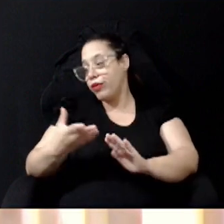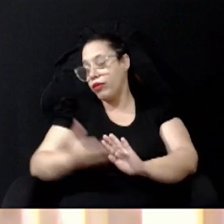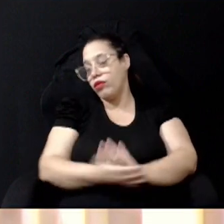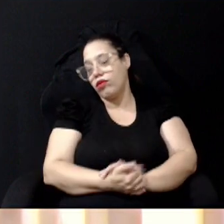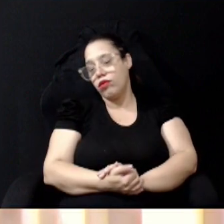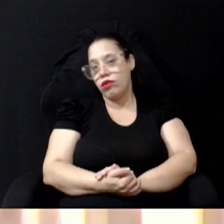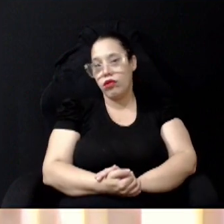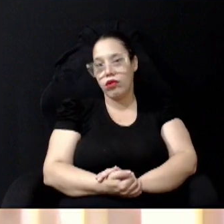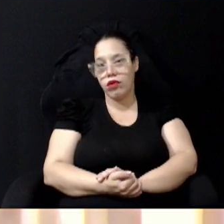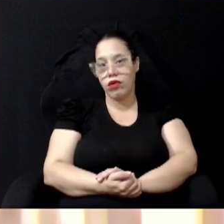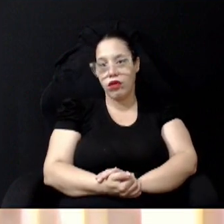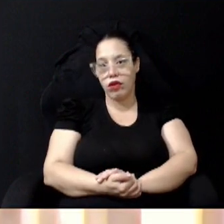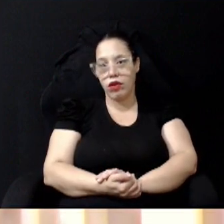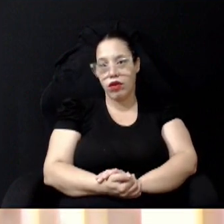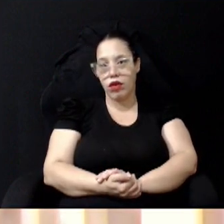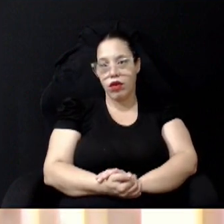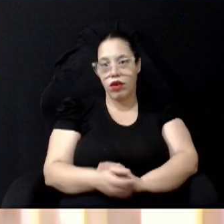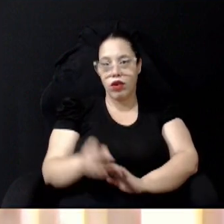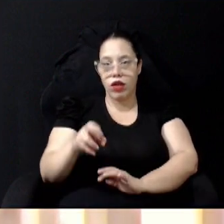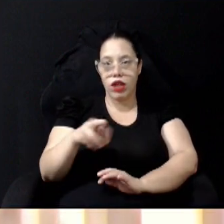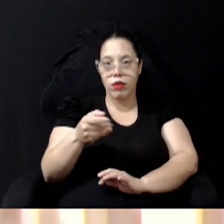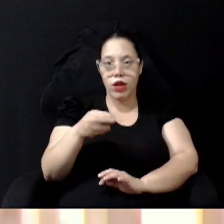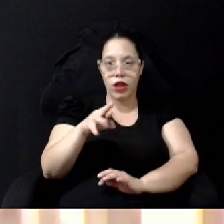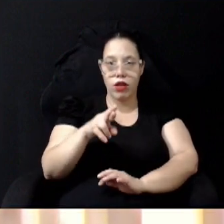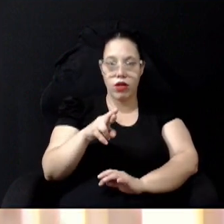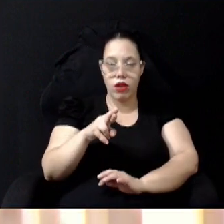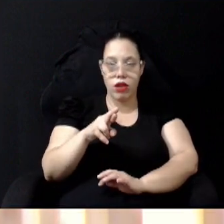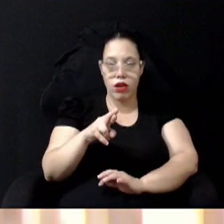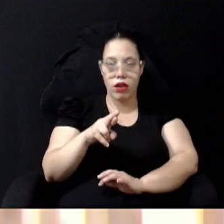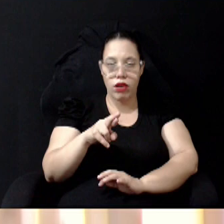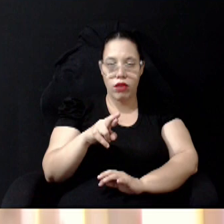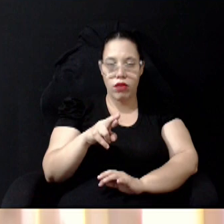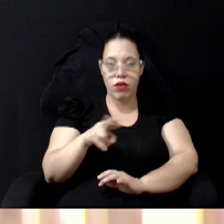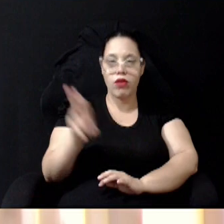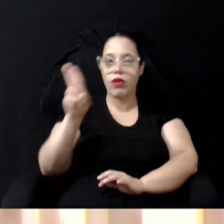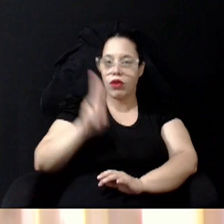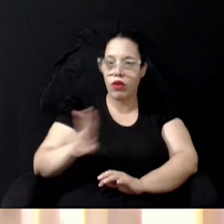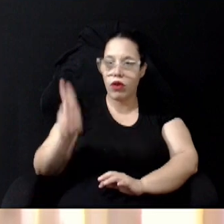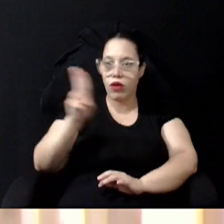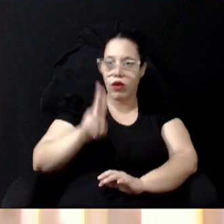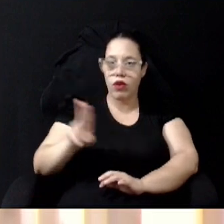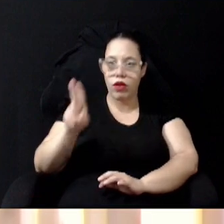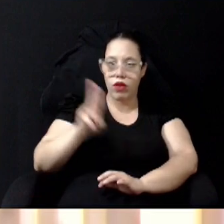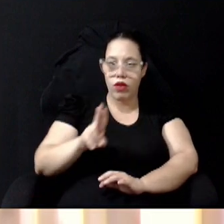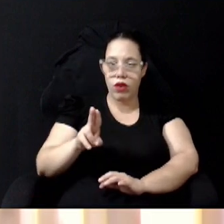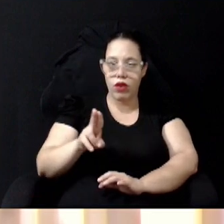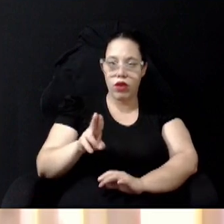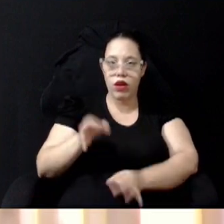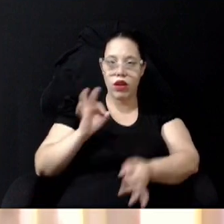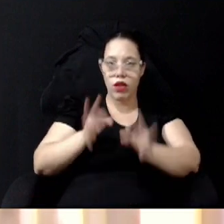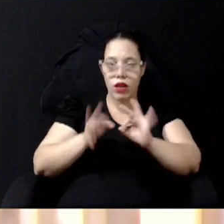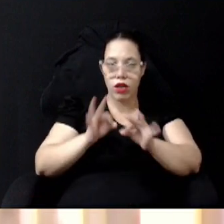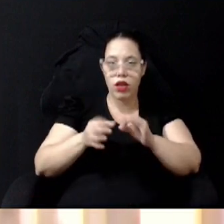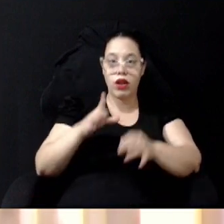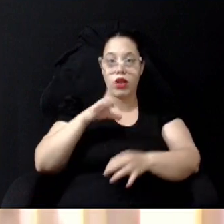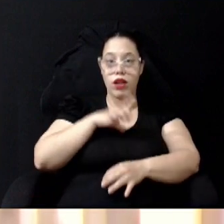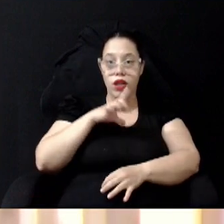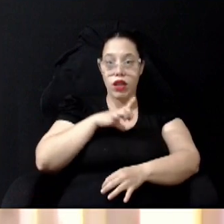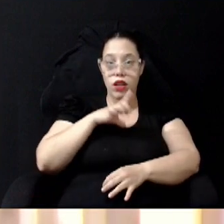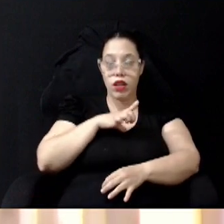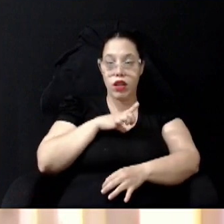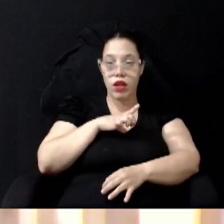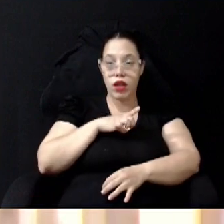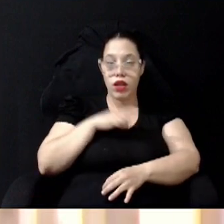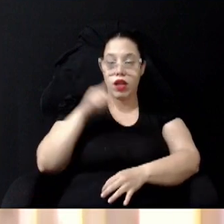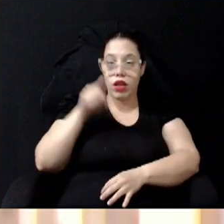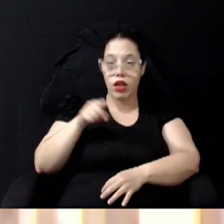o desembargador, fazendo uso que a nossa justiça tem, e que ele,